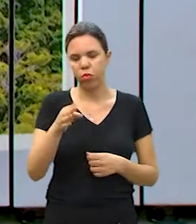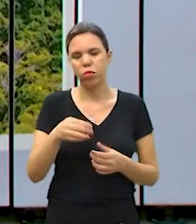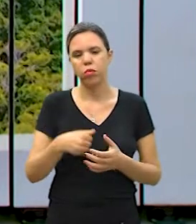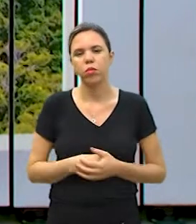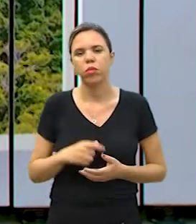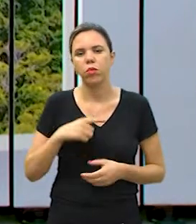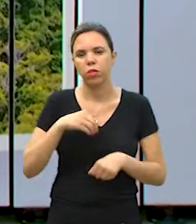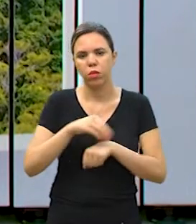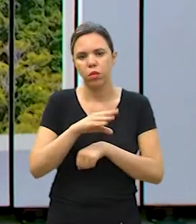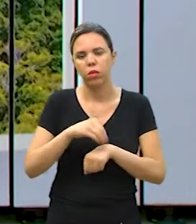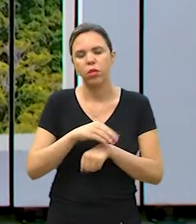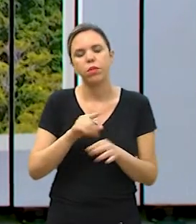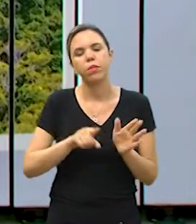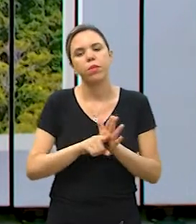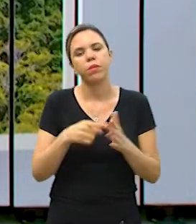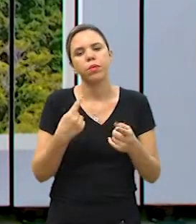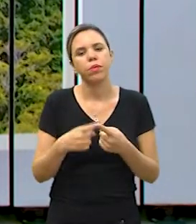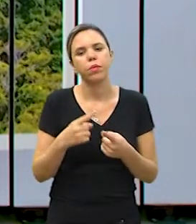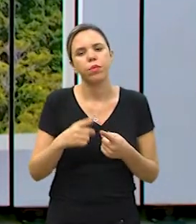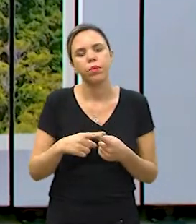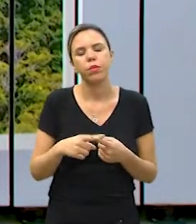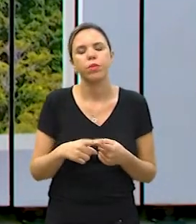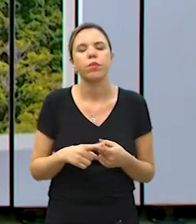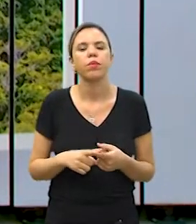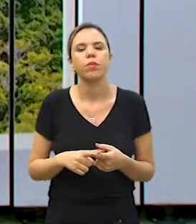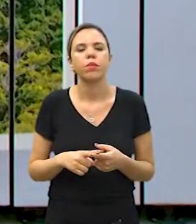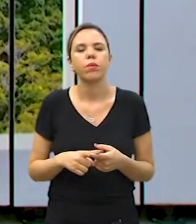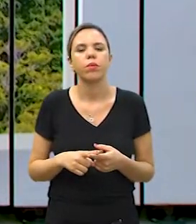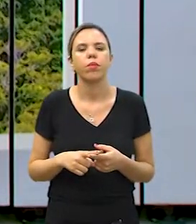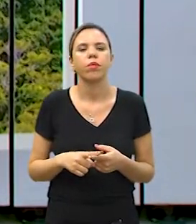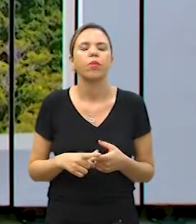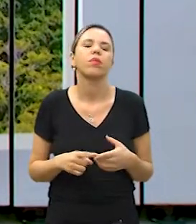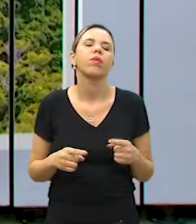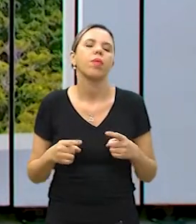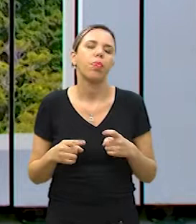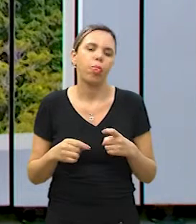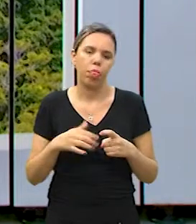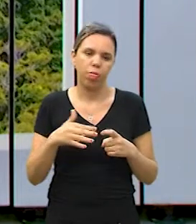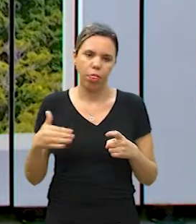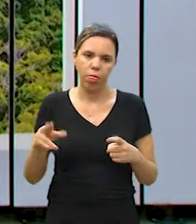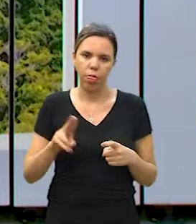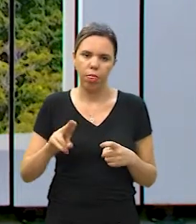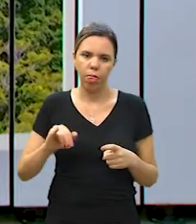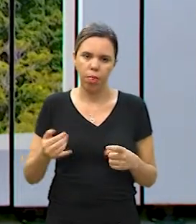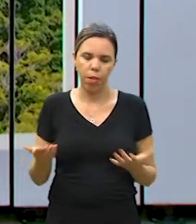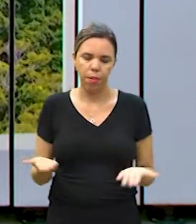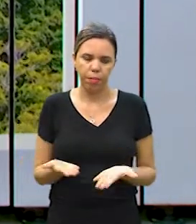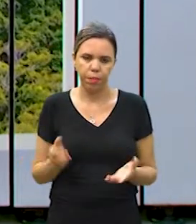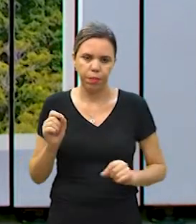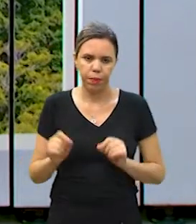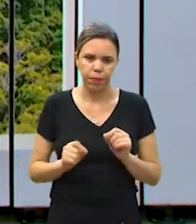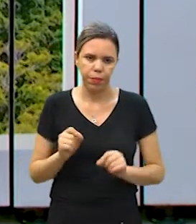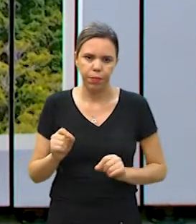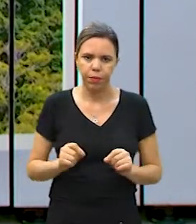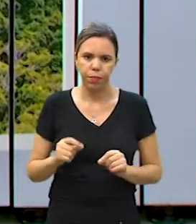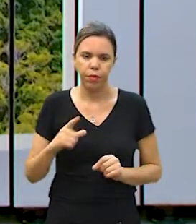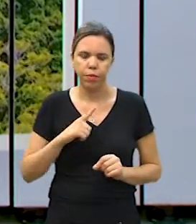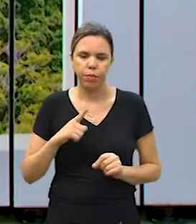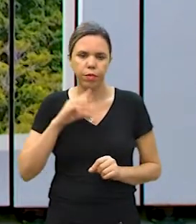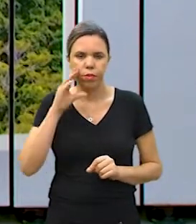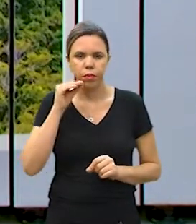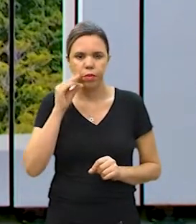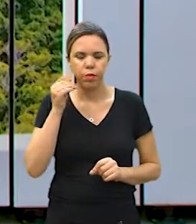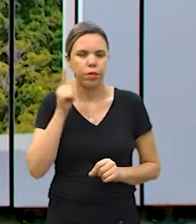fundamental, inclusive, que ela traga o dado, porque isso quebra um mito, inclusive, que tem sido utilizado agora, de que